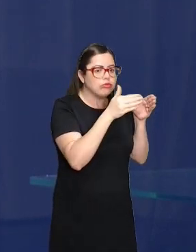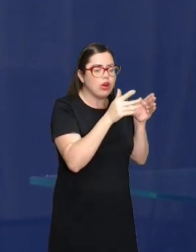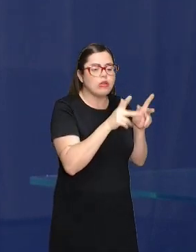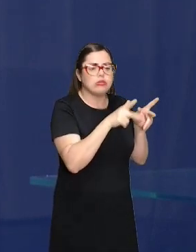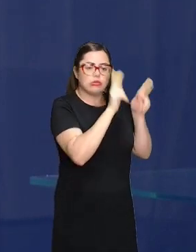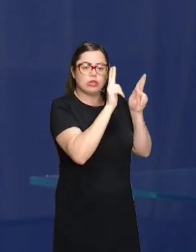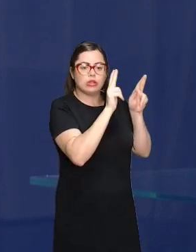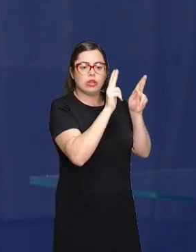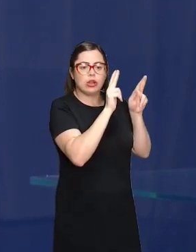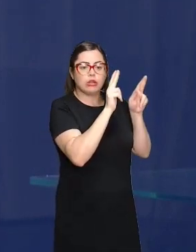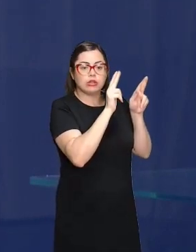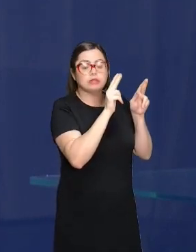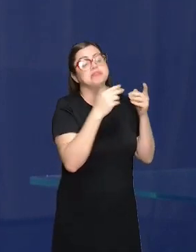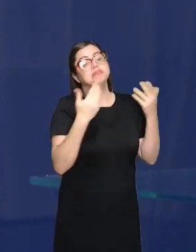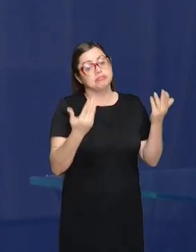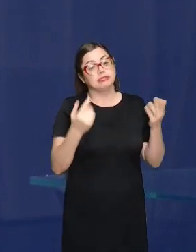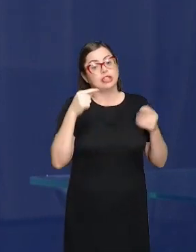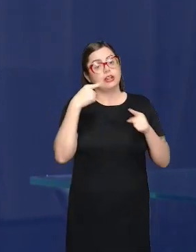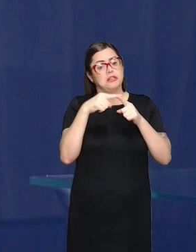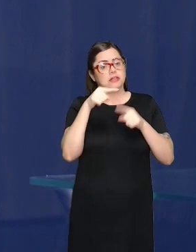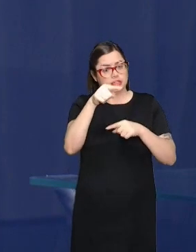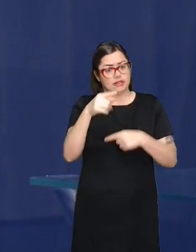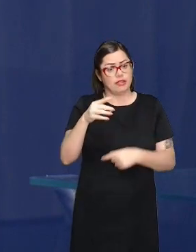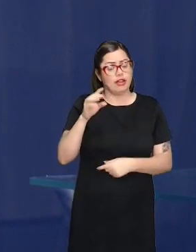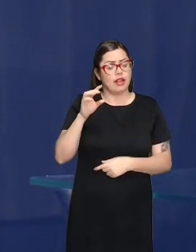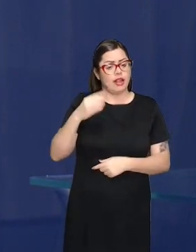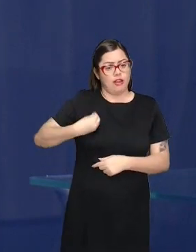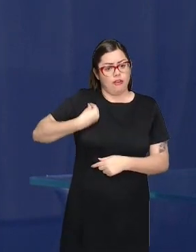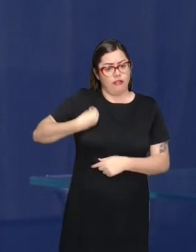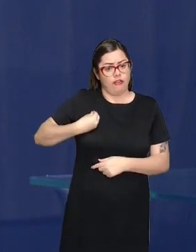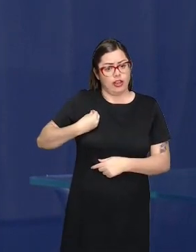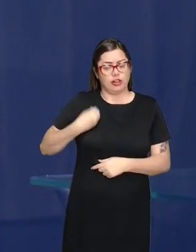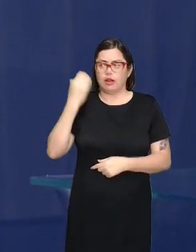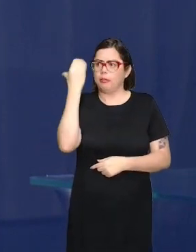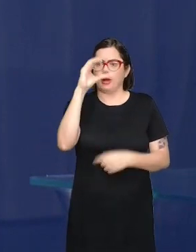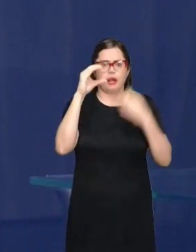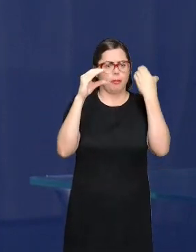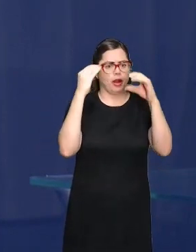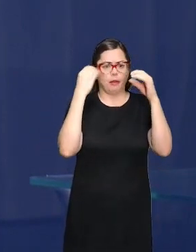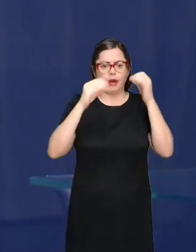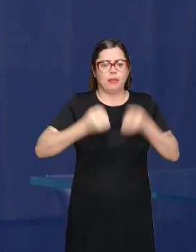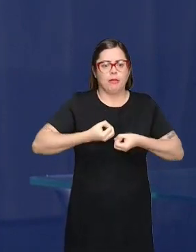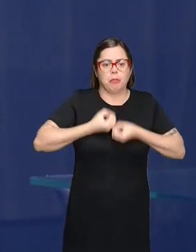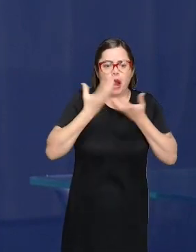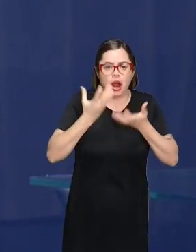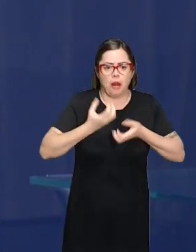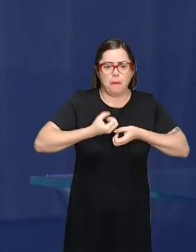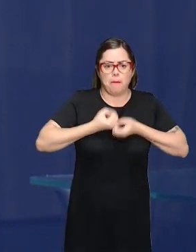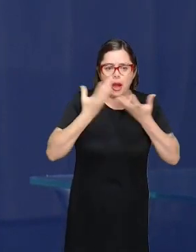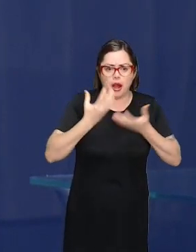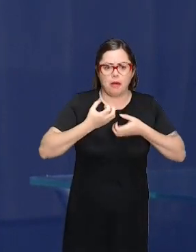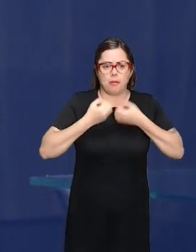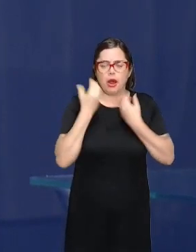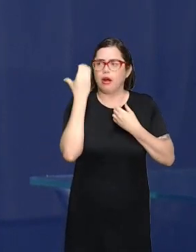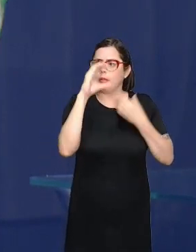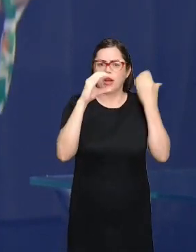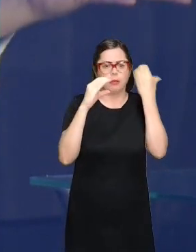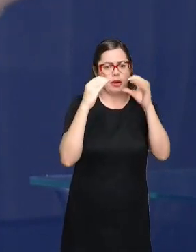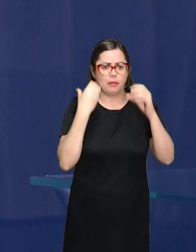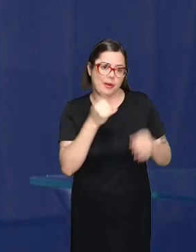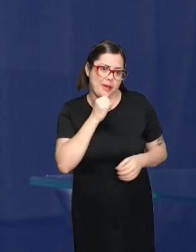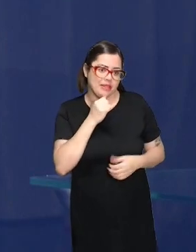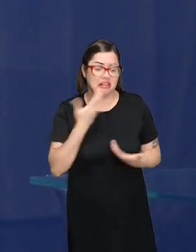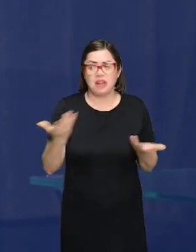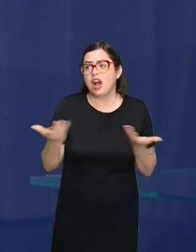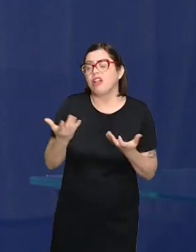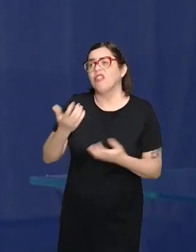vai fazer da sua vida um reality 24 horas por dia, em que você conta tudo e você conta que agora você está deprimido,